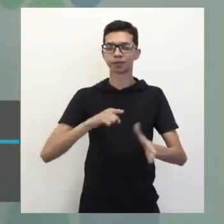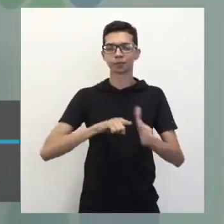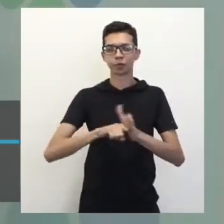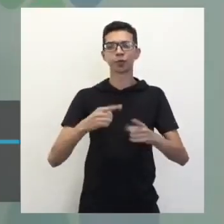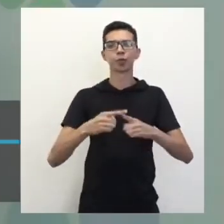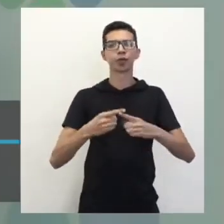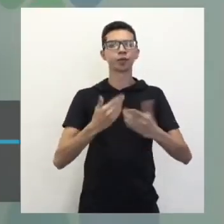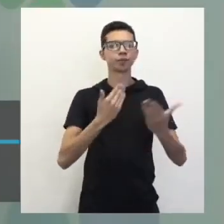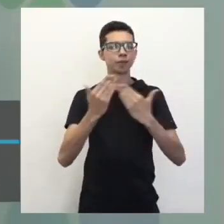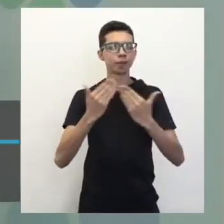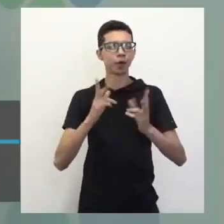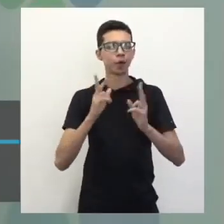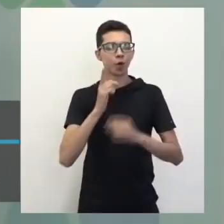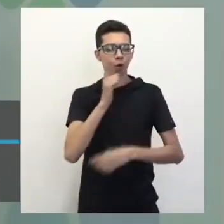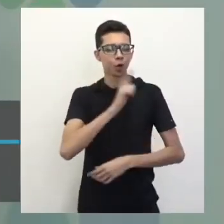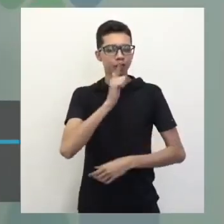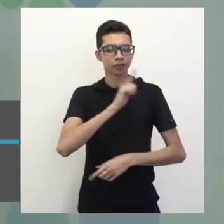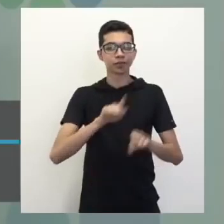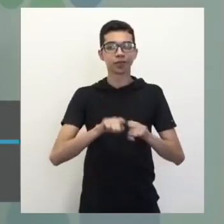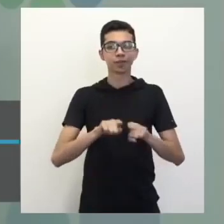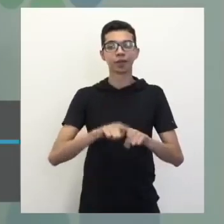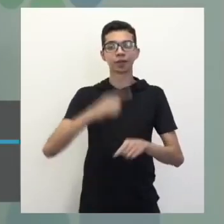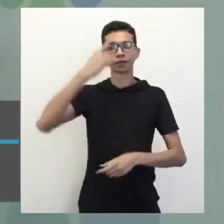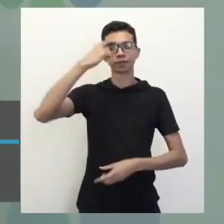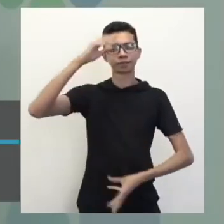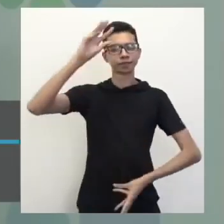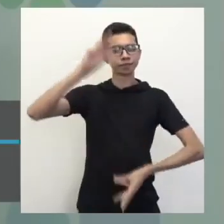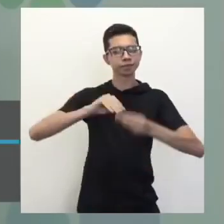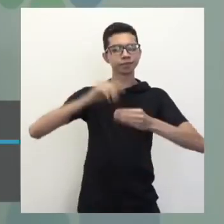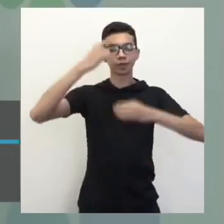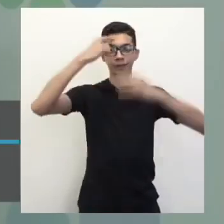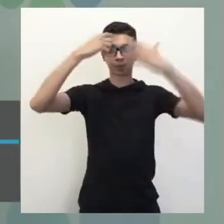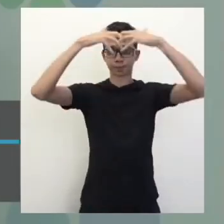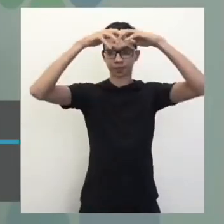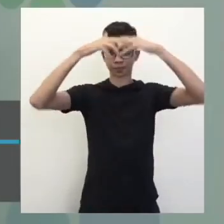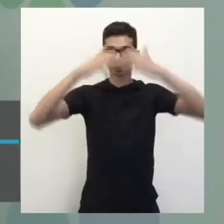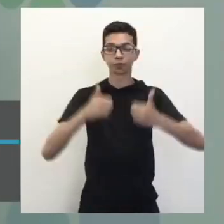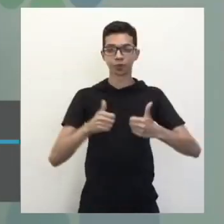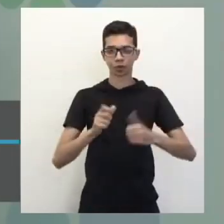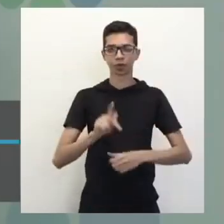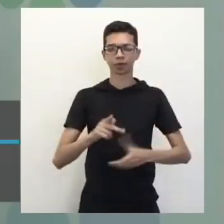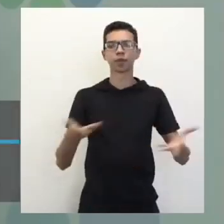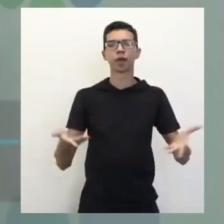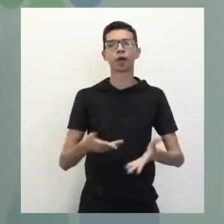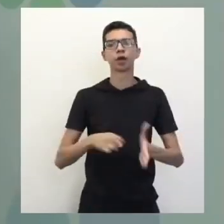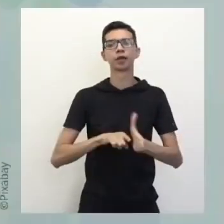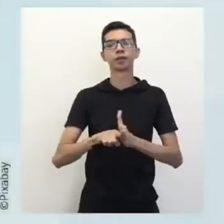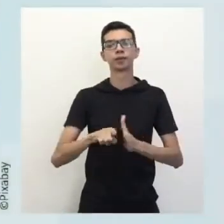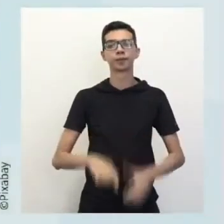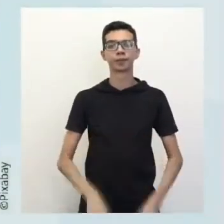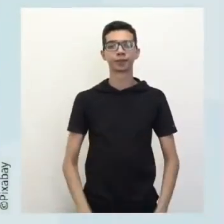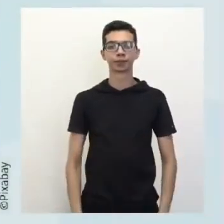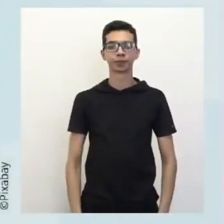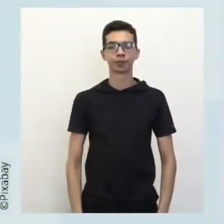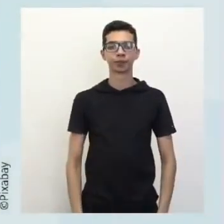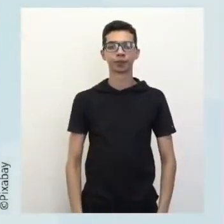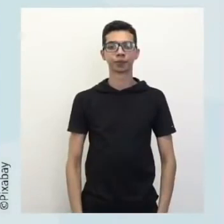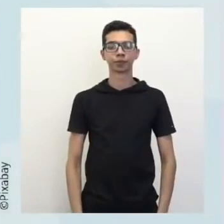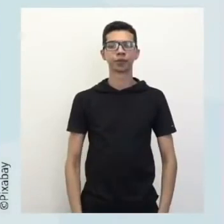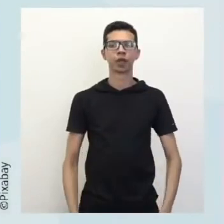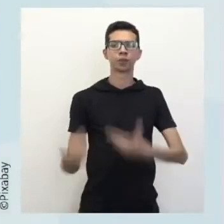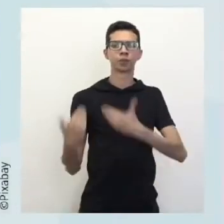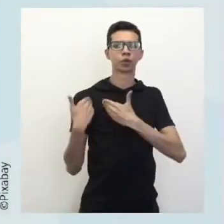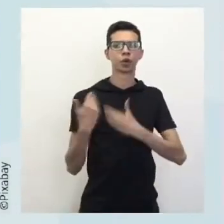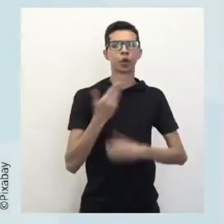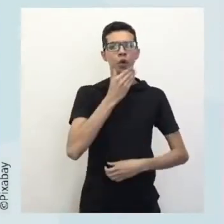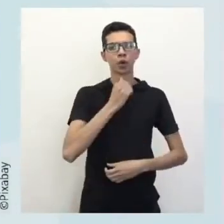essa discussão e chegar no próximo pensamento que a gente vai refletir aqui. Pergunto: quem determina os papéis do homem e da